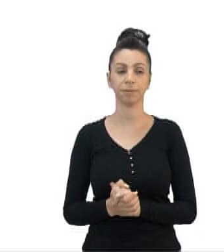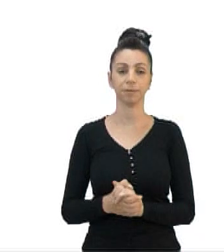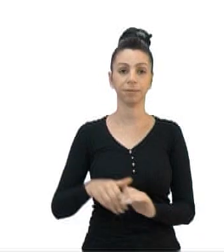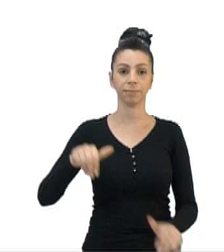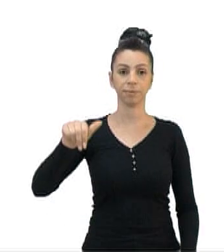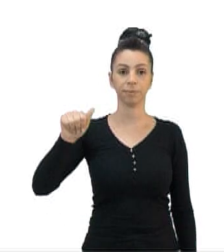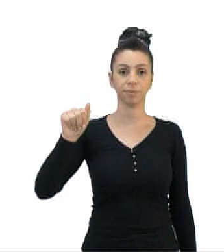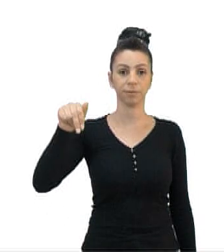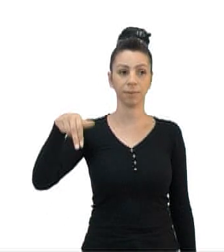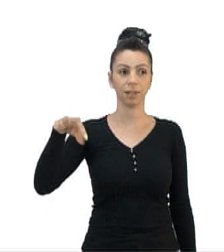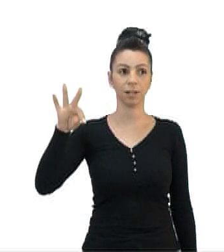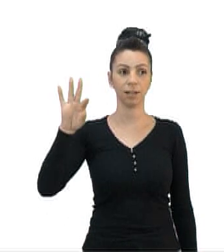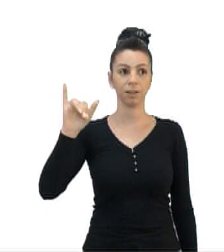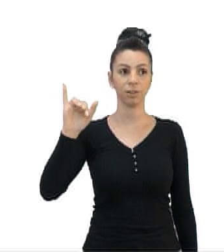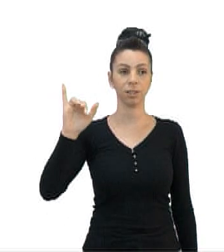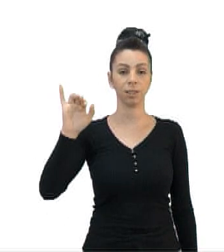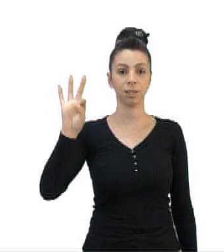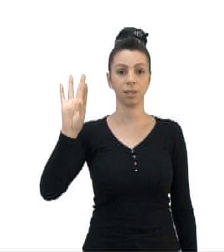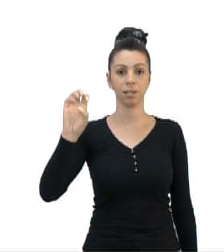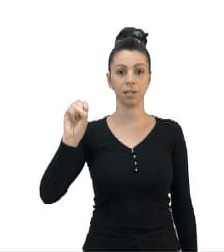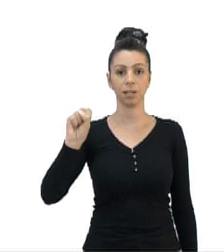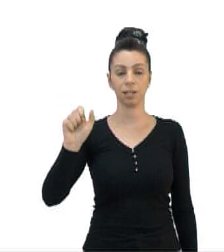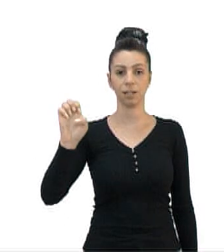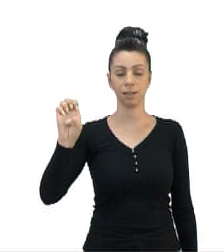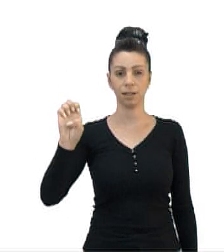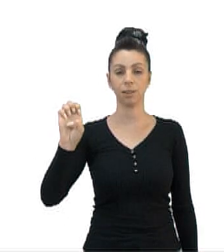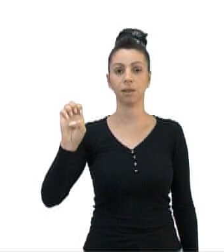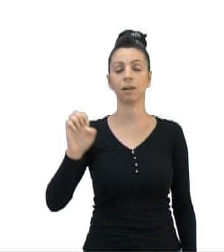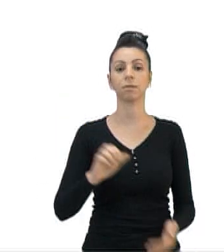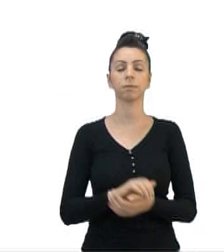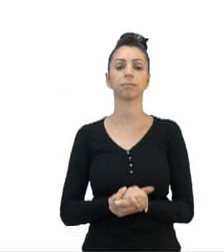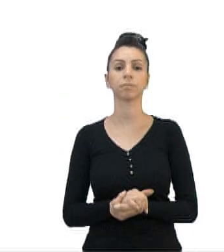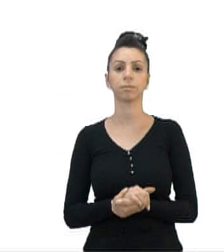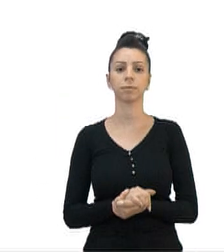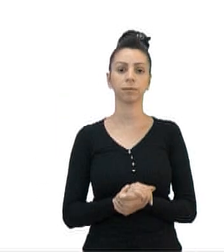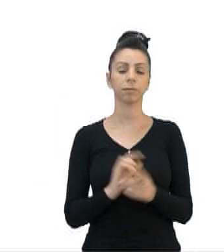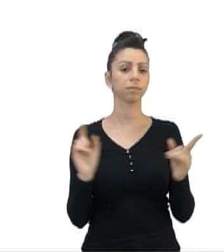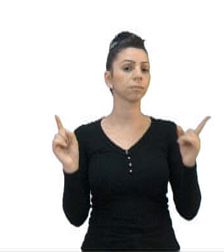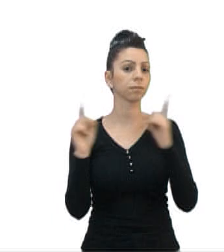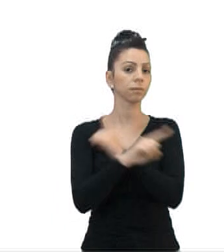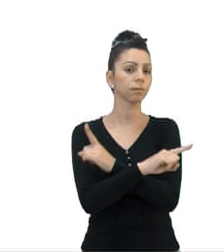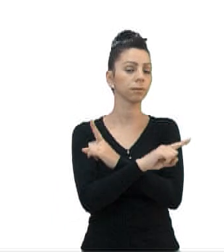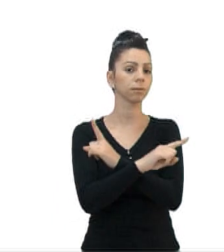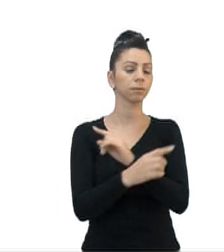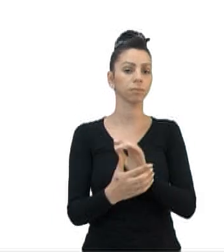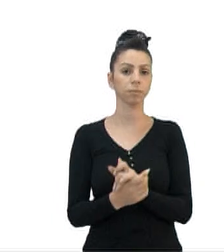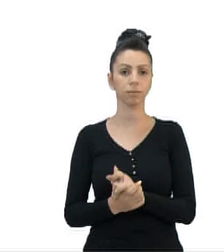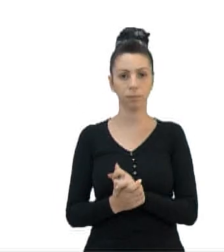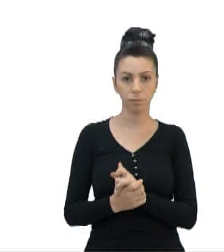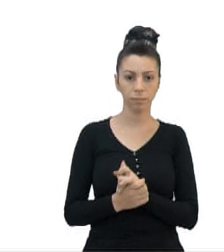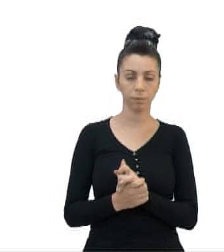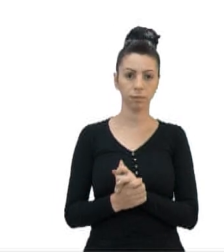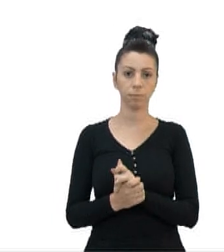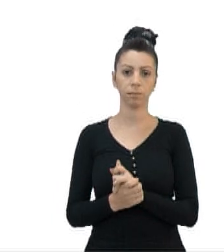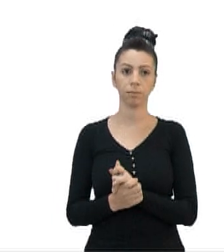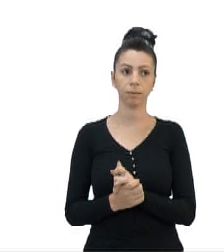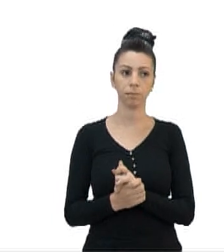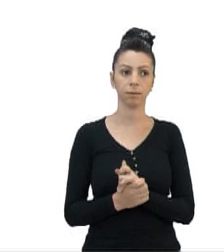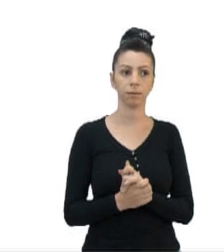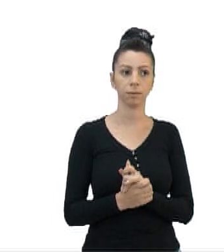tá? Aproximação de termos contrários, não é? Então aí a gente viu, por exemplo, no texto do Álvaro